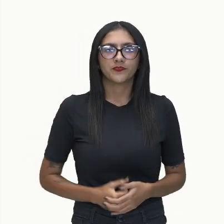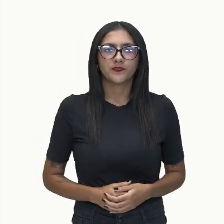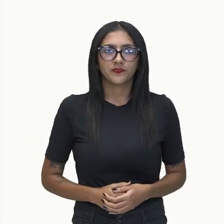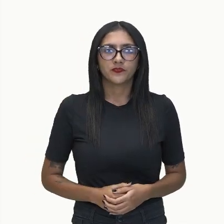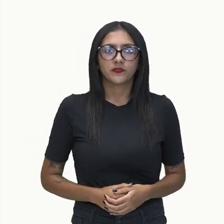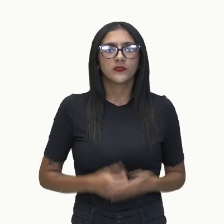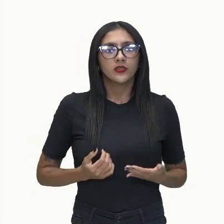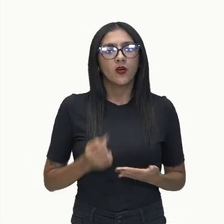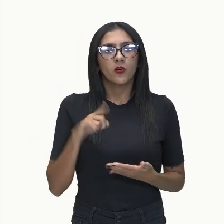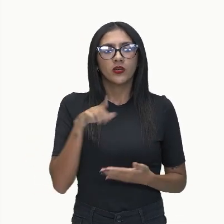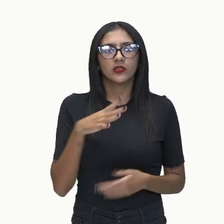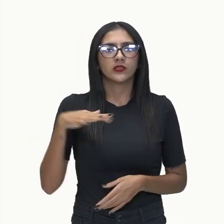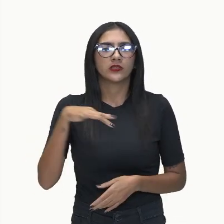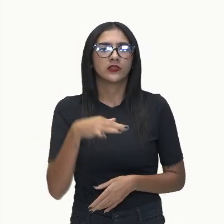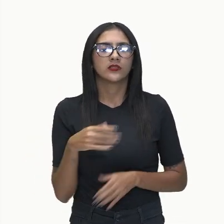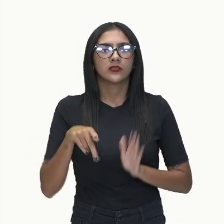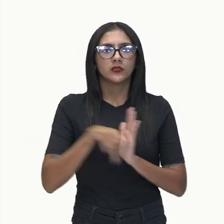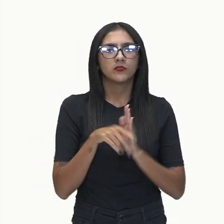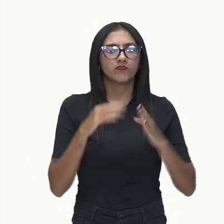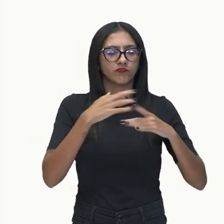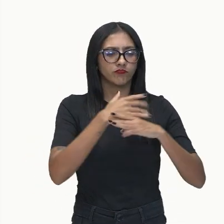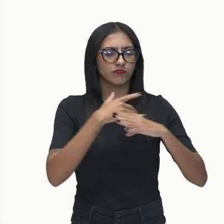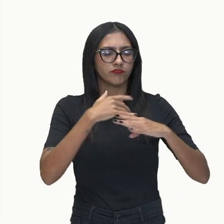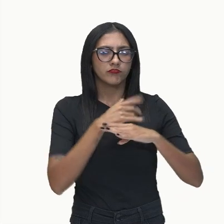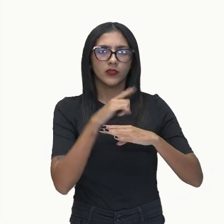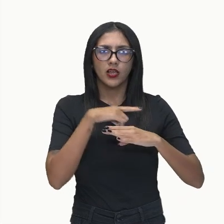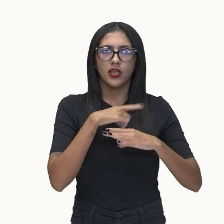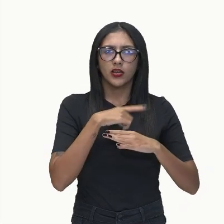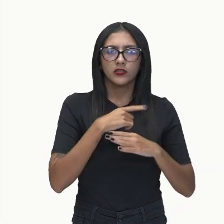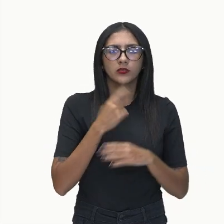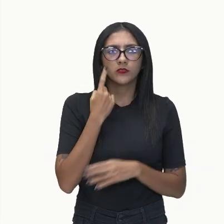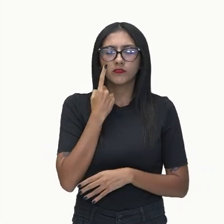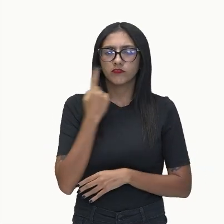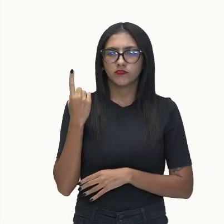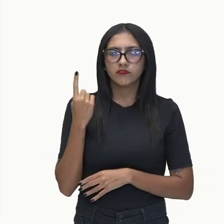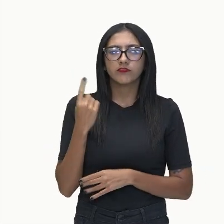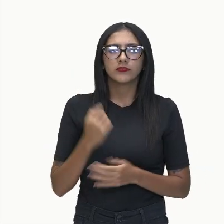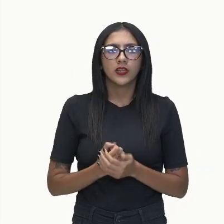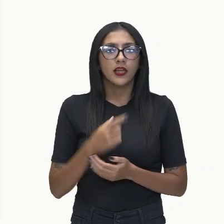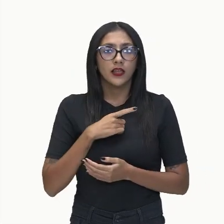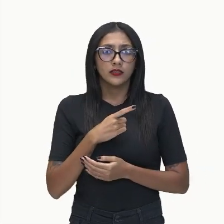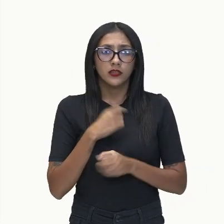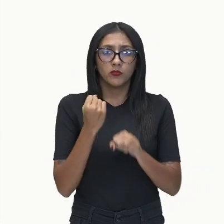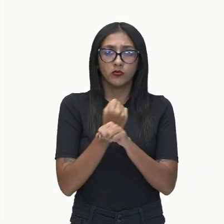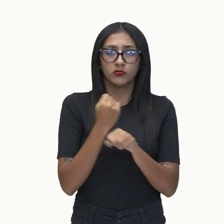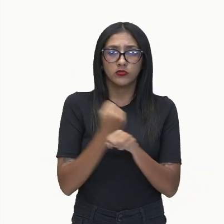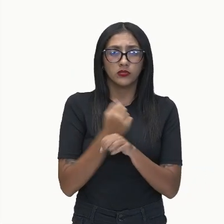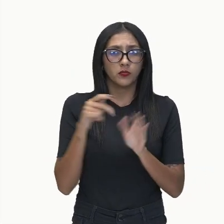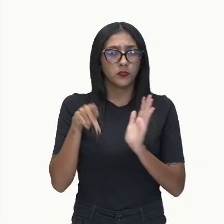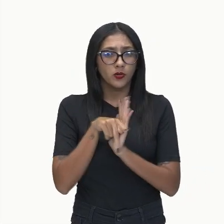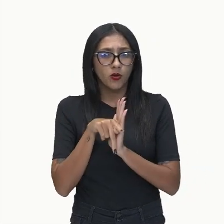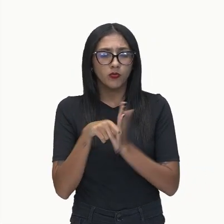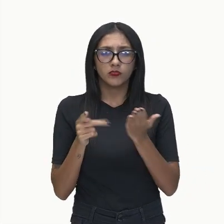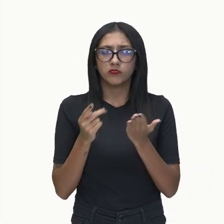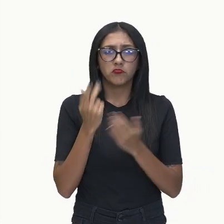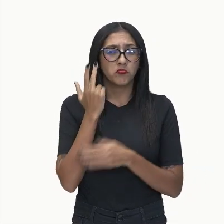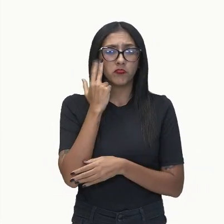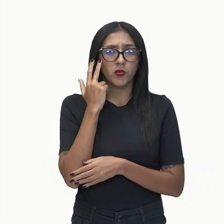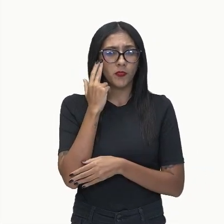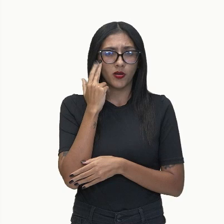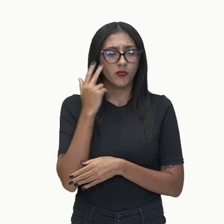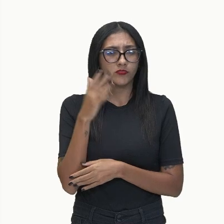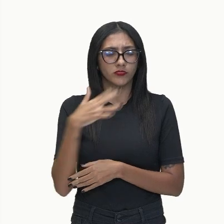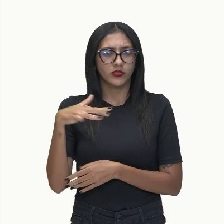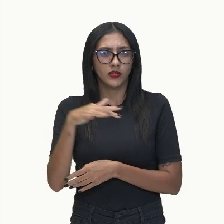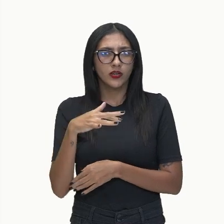regiões metropolitanas, geralmente elas possuem serviços públicos e infraestrutura comuns, né, que acaba